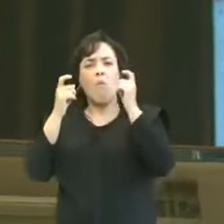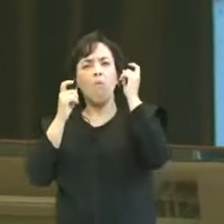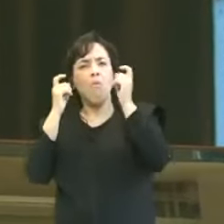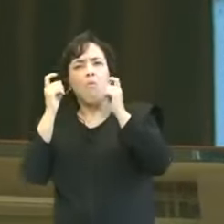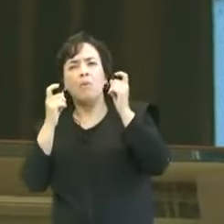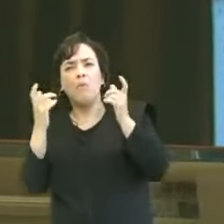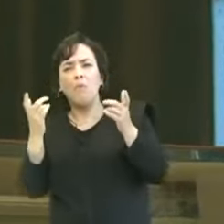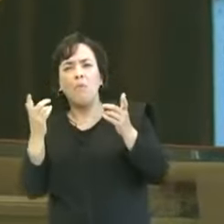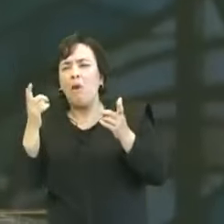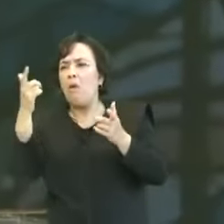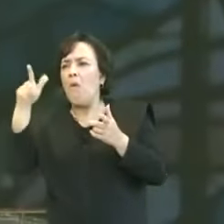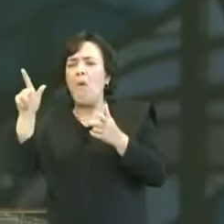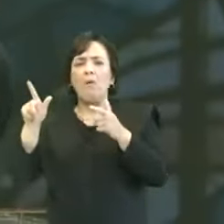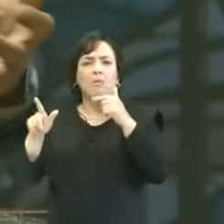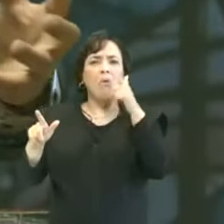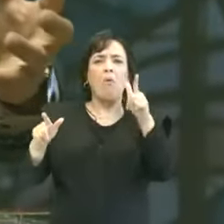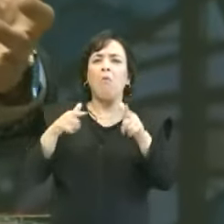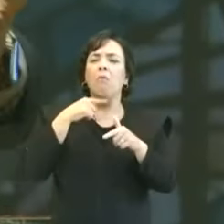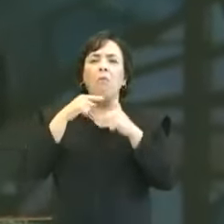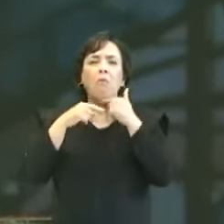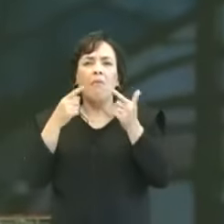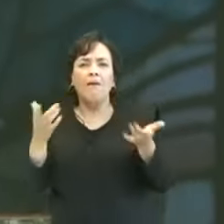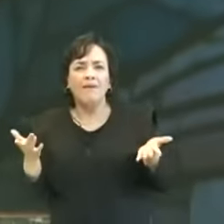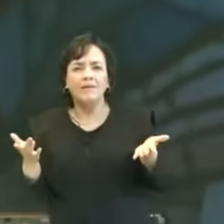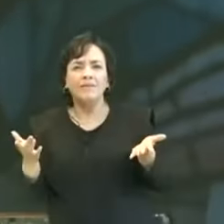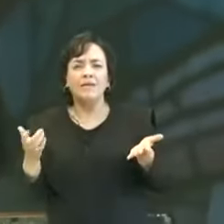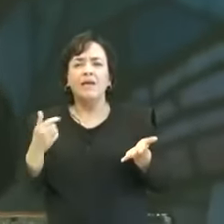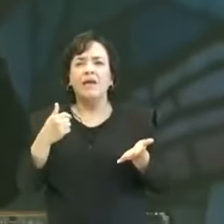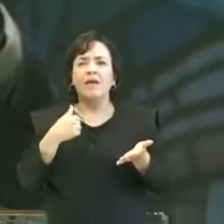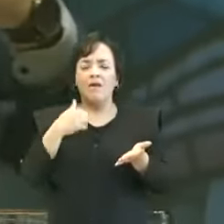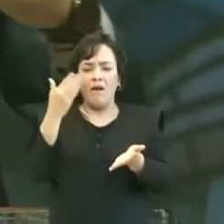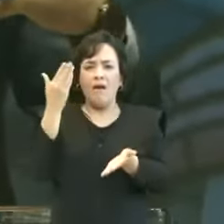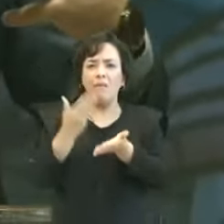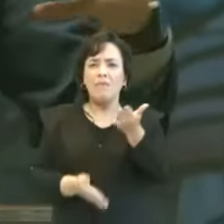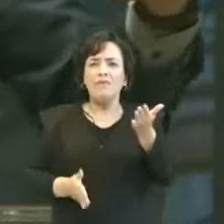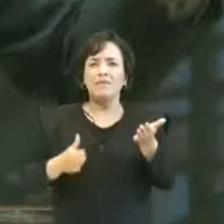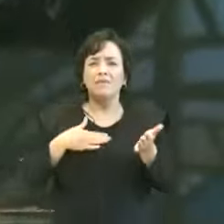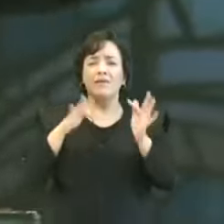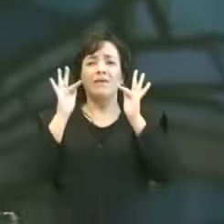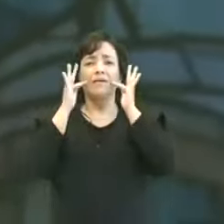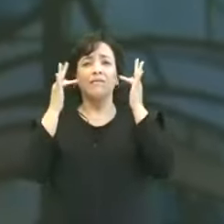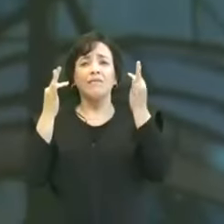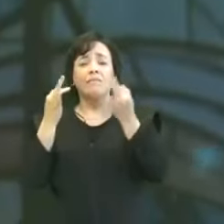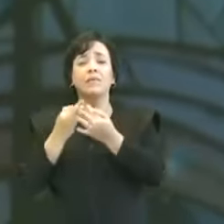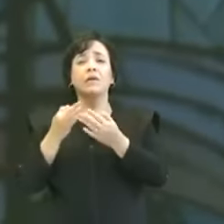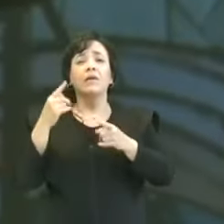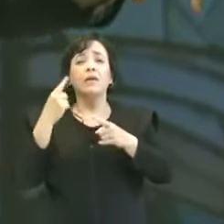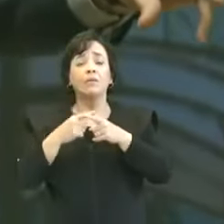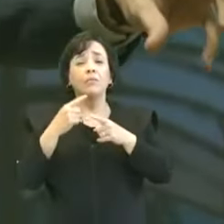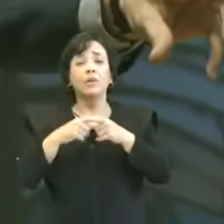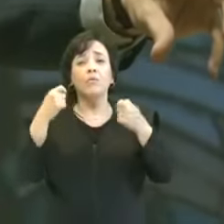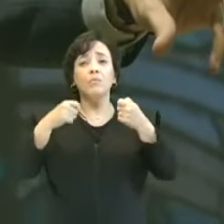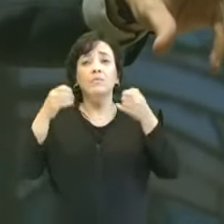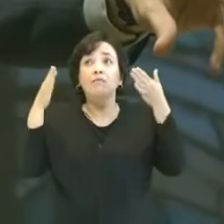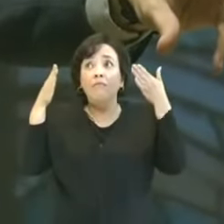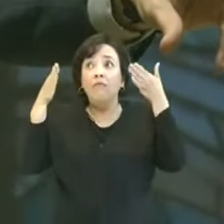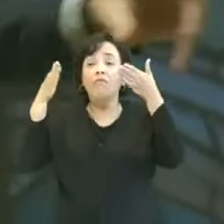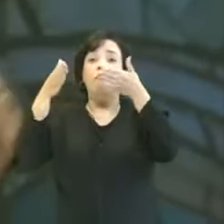E eu ia perder de levar a minha casa e os meus a viverem propósitos maiores do